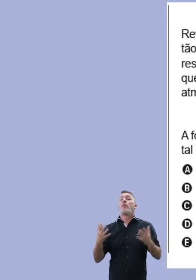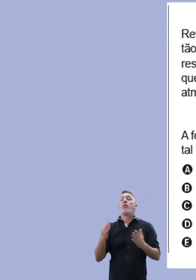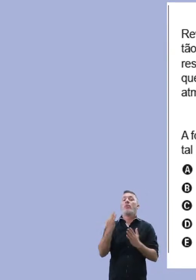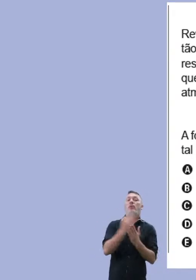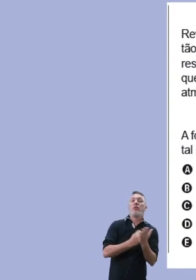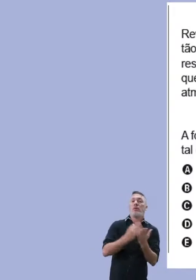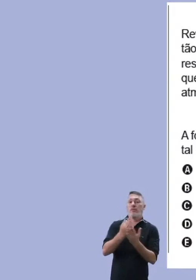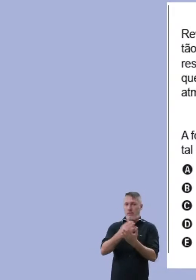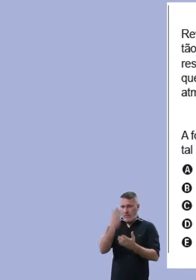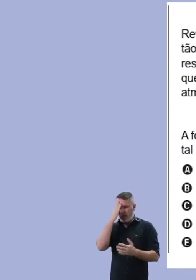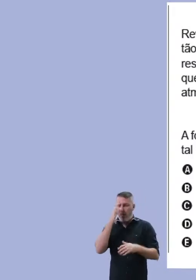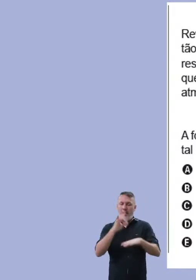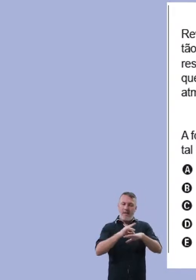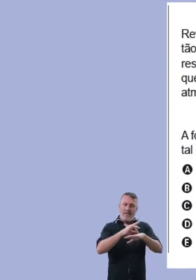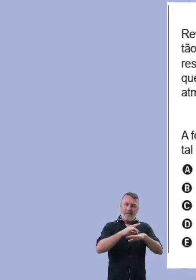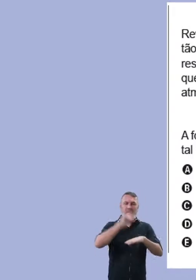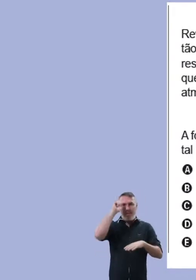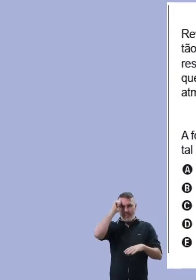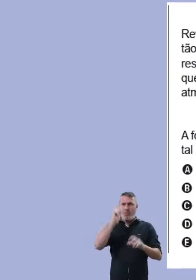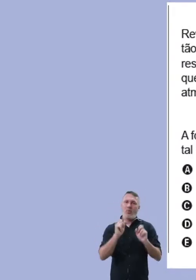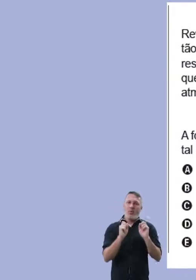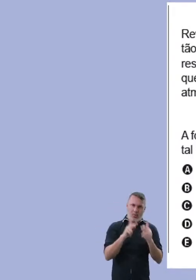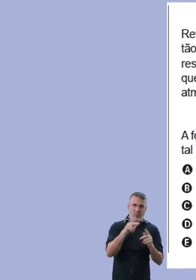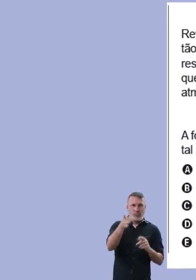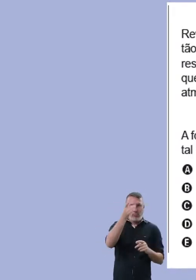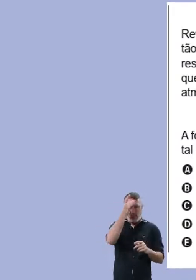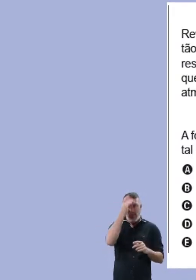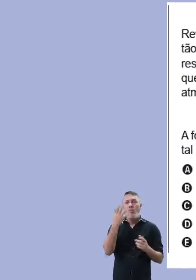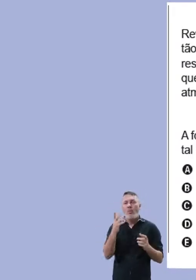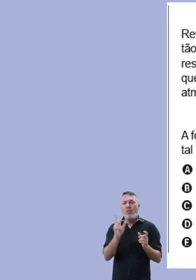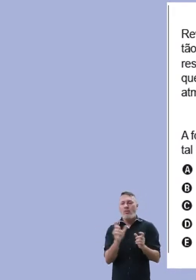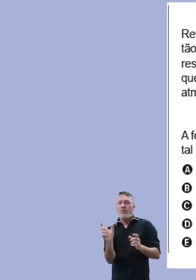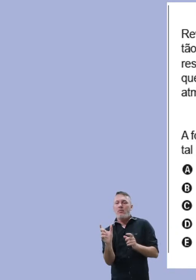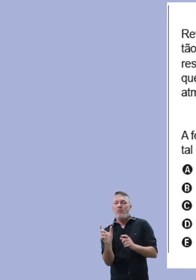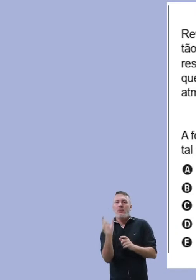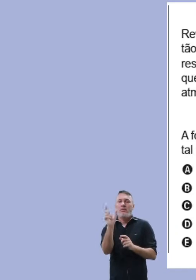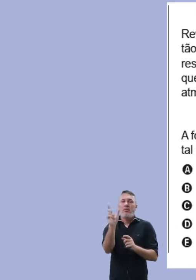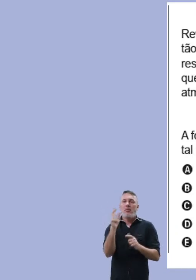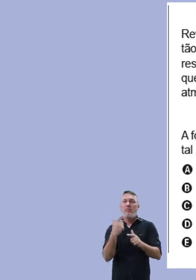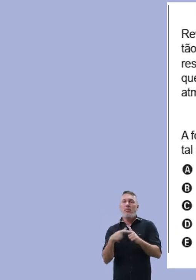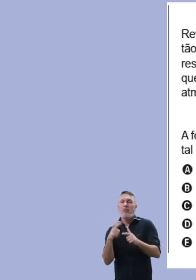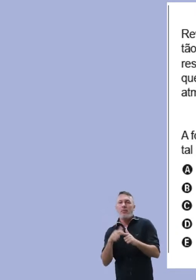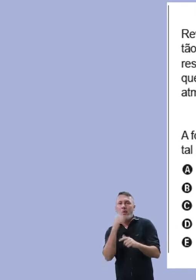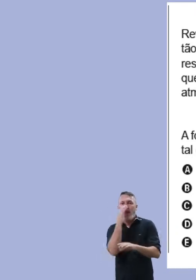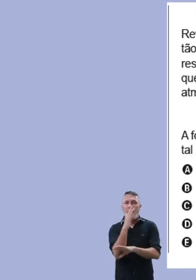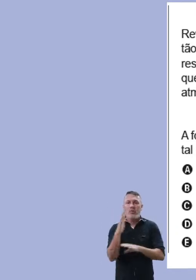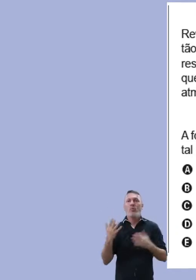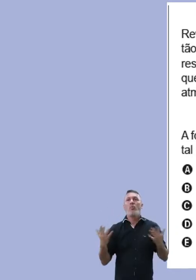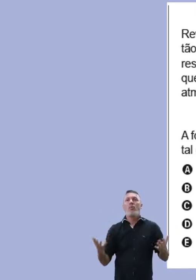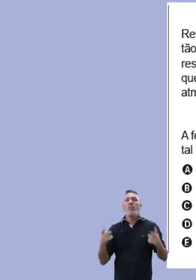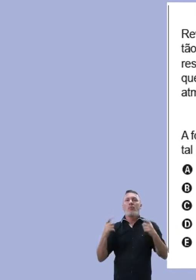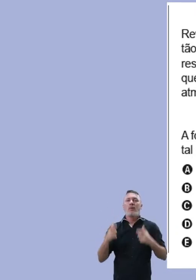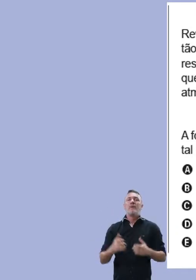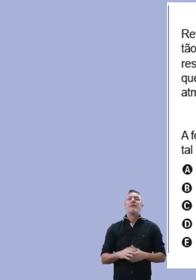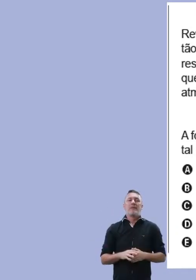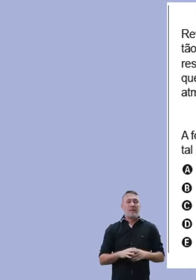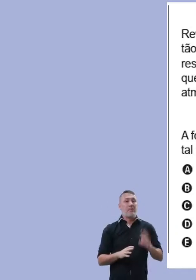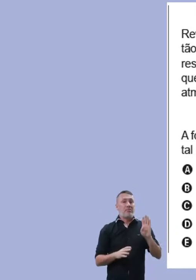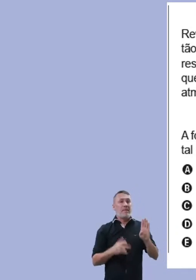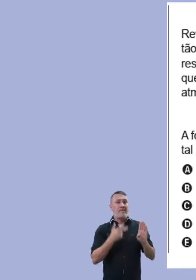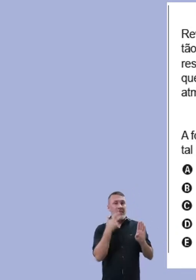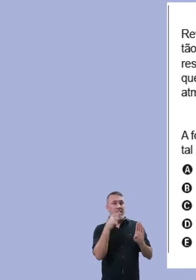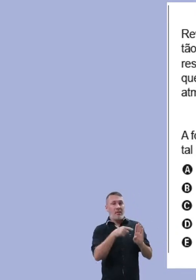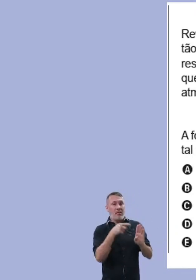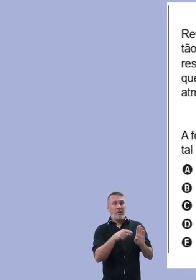carvão. Precisa saber qual, né, meu aluno? E qual o problema ambiental correspondente? Veja, professor, na letra B fala carvão mineral